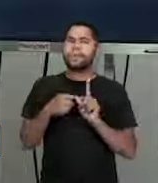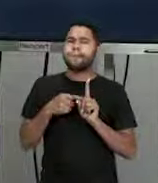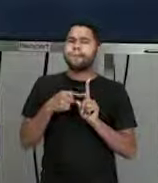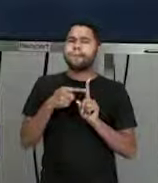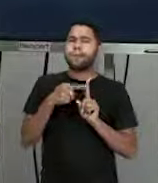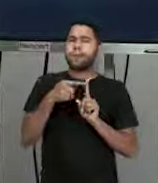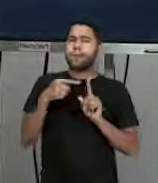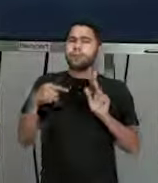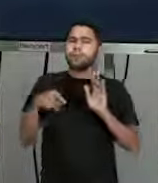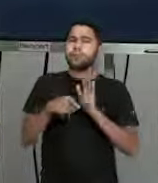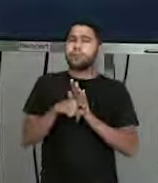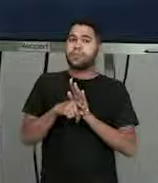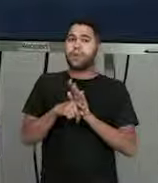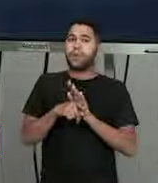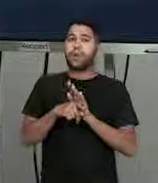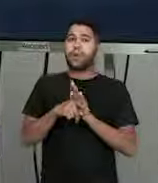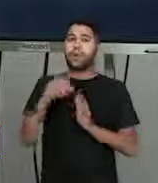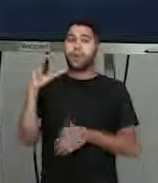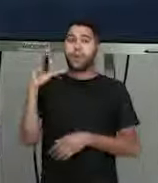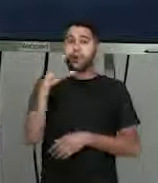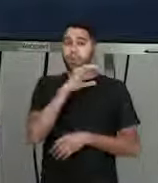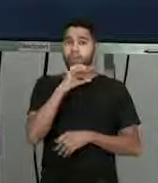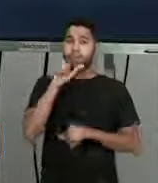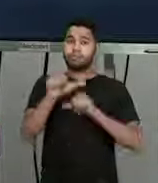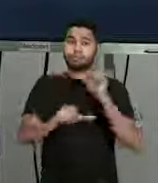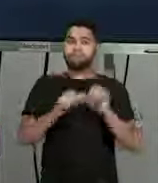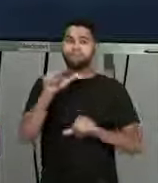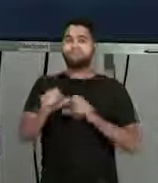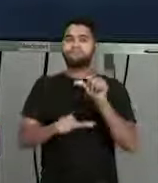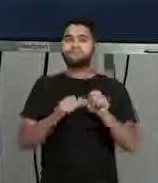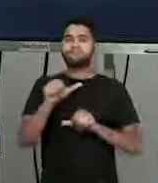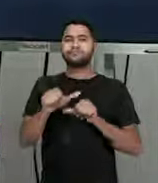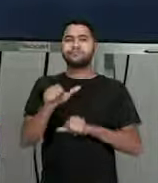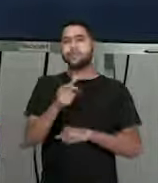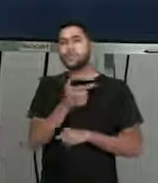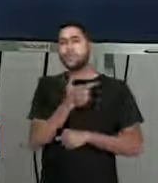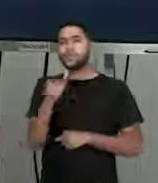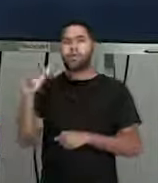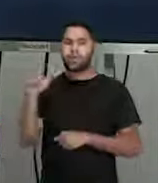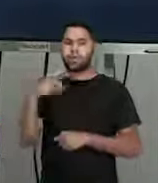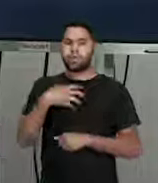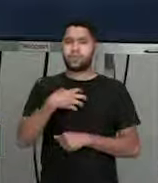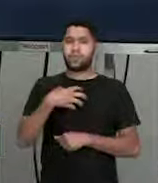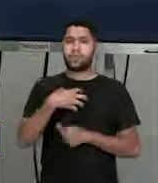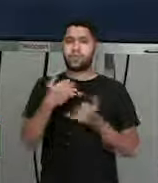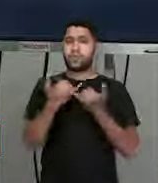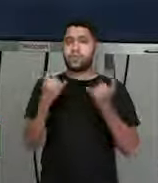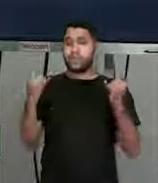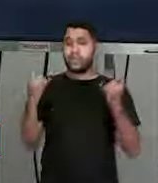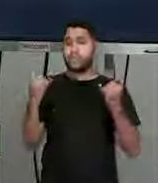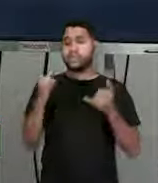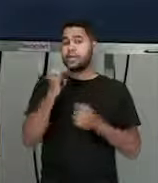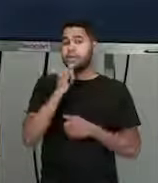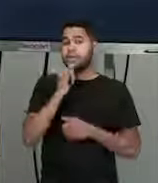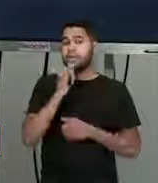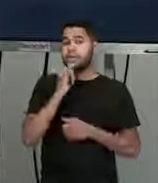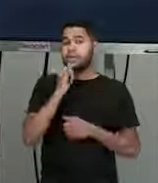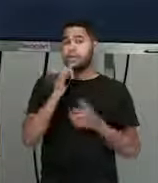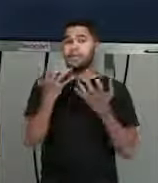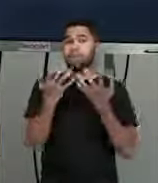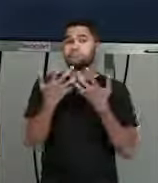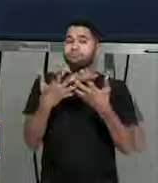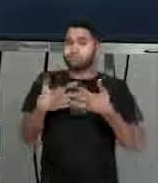de energia que pode ser transformada em outra forma de energia, como na energia